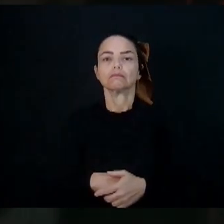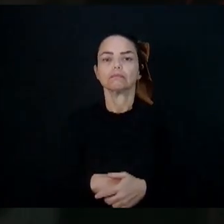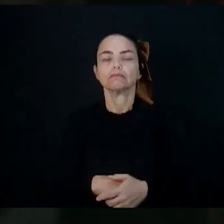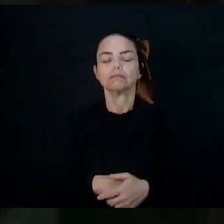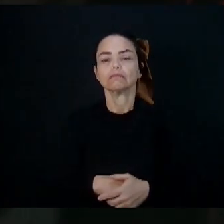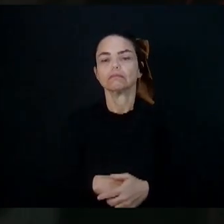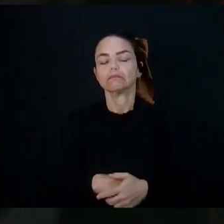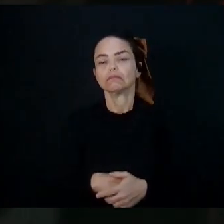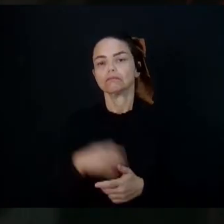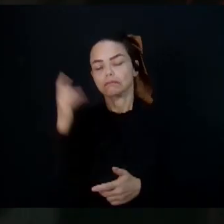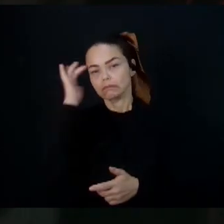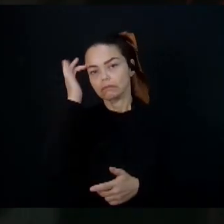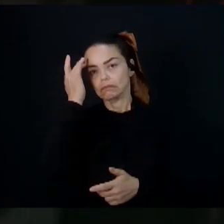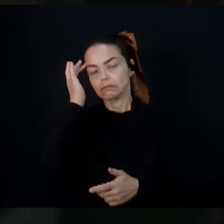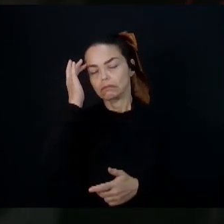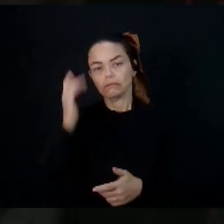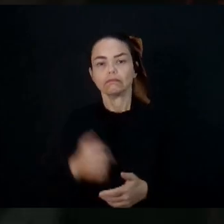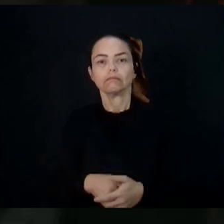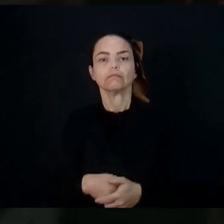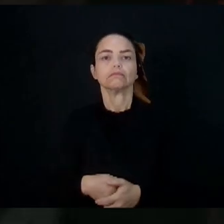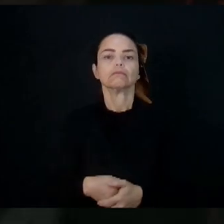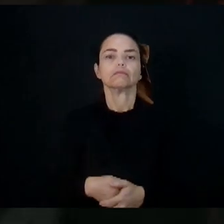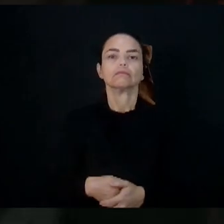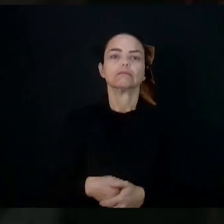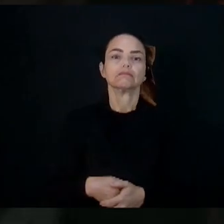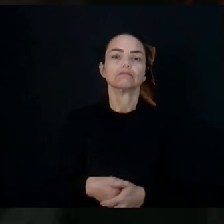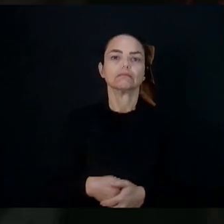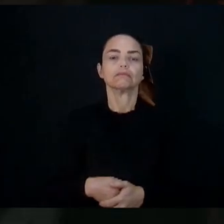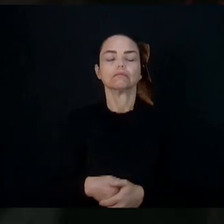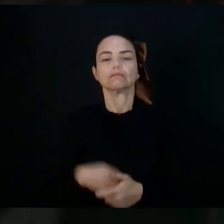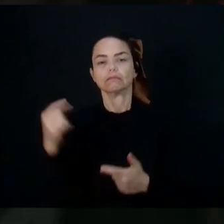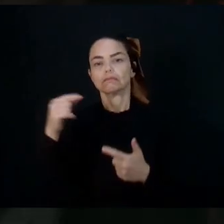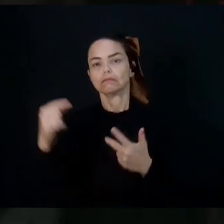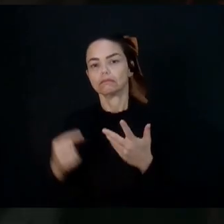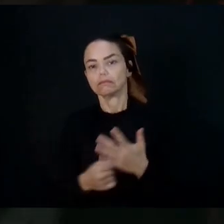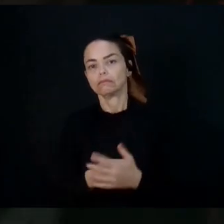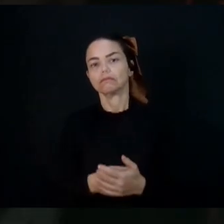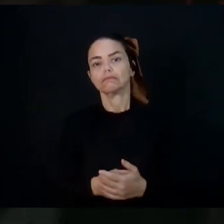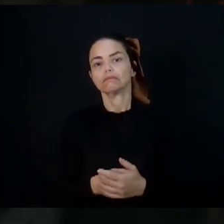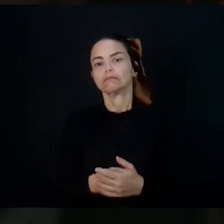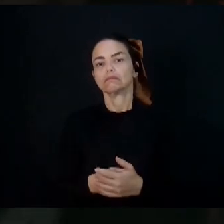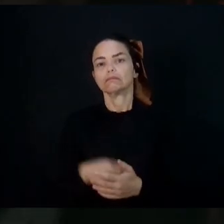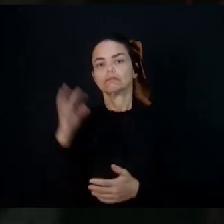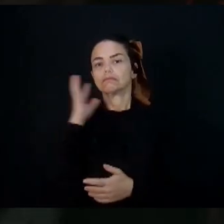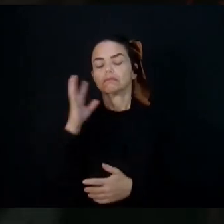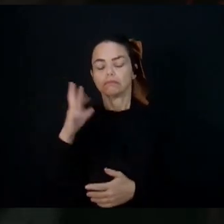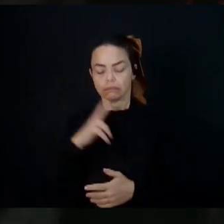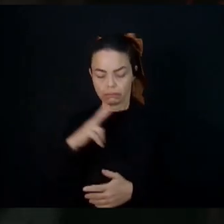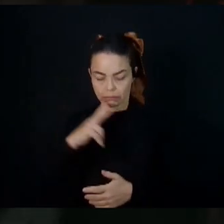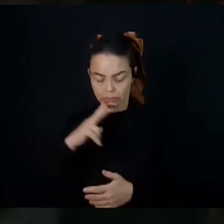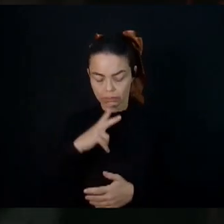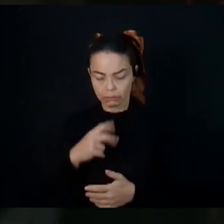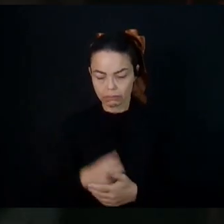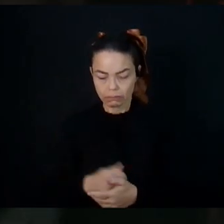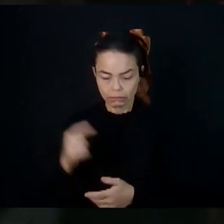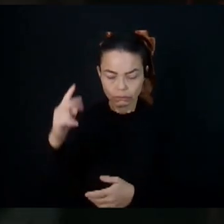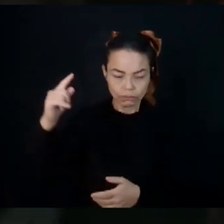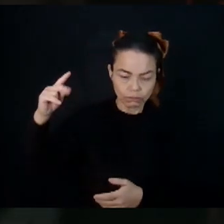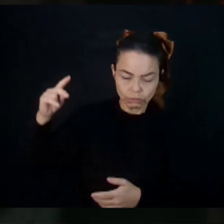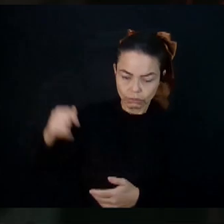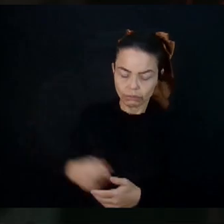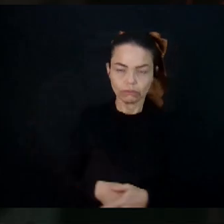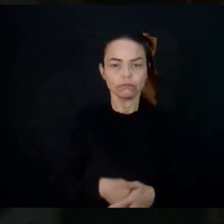que você vai chegar lá e vai, isso. Gente, eu vou contar algo para vocês bem pessoal. Há muito tempo eu